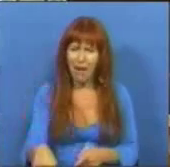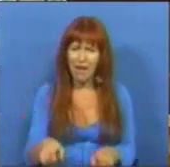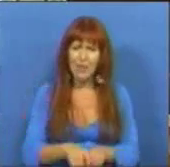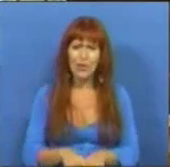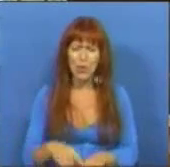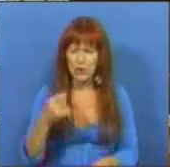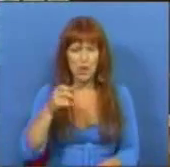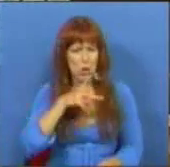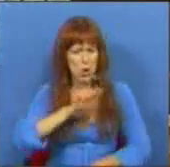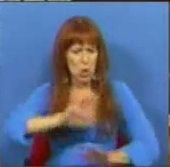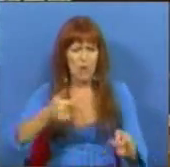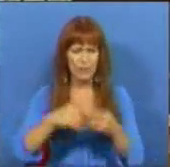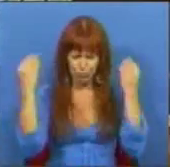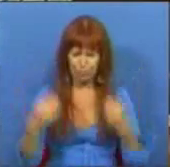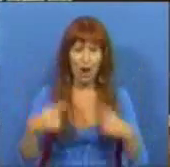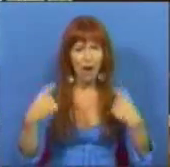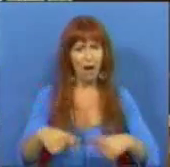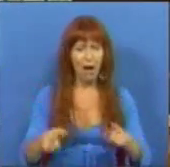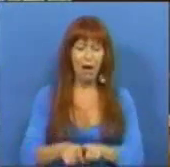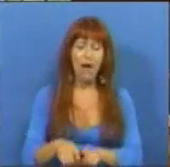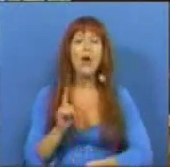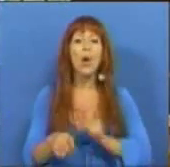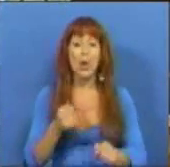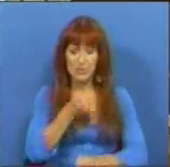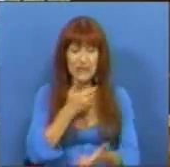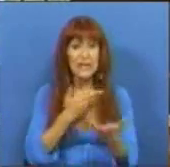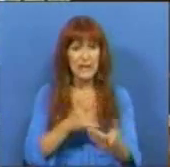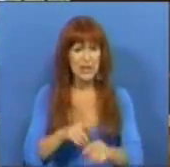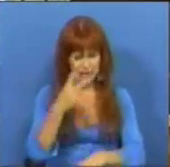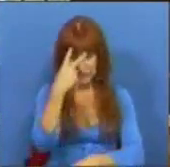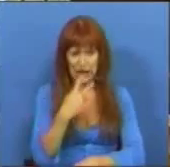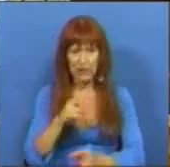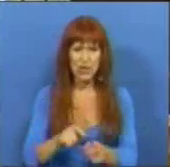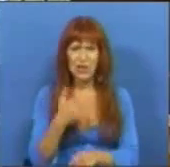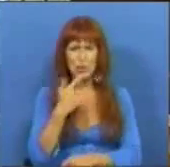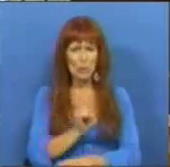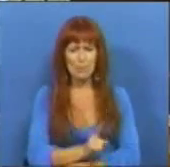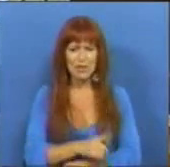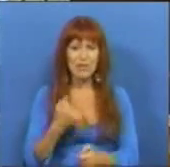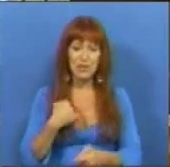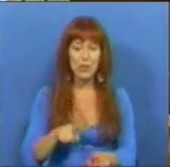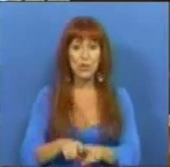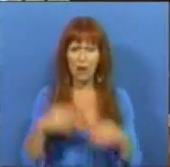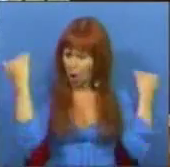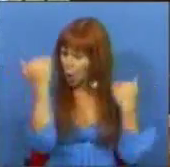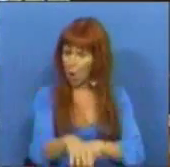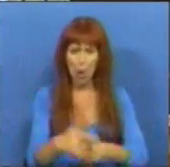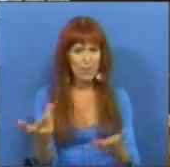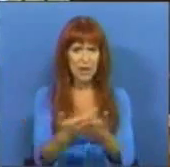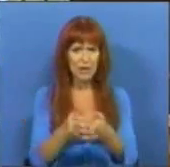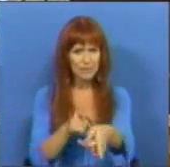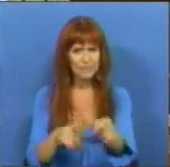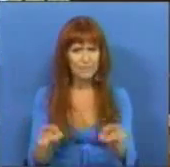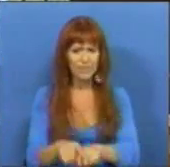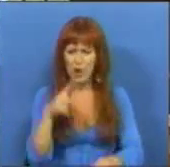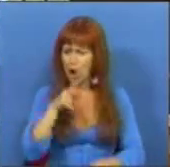a crueldade desta injustiça que são estas medidas cegas. Não se percebe que elas restringem a economia,